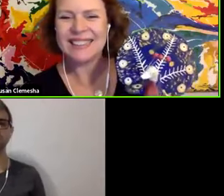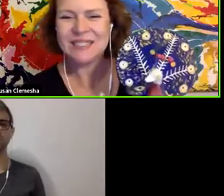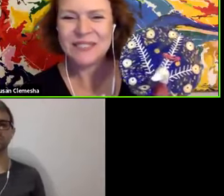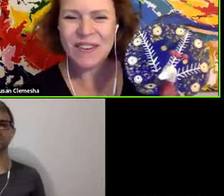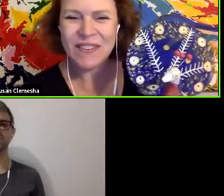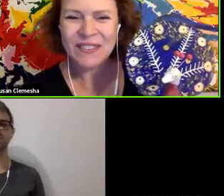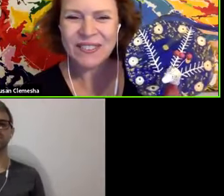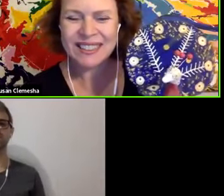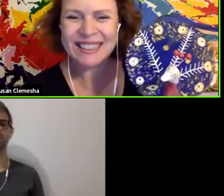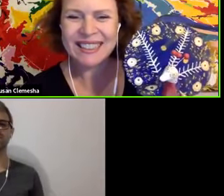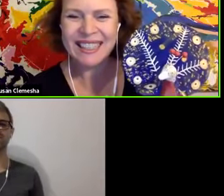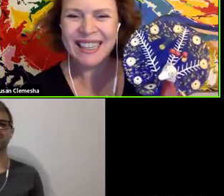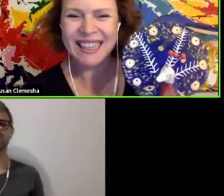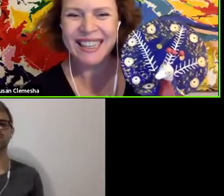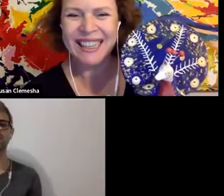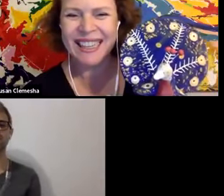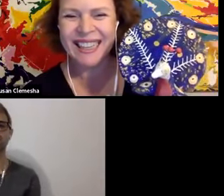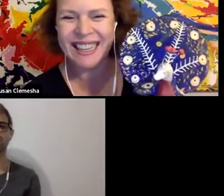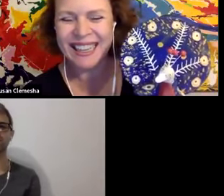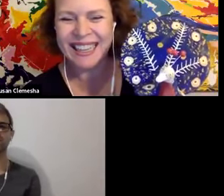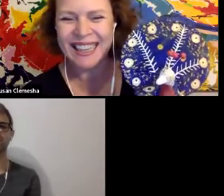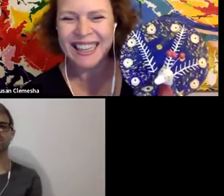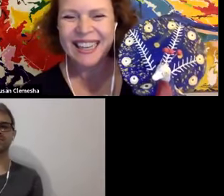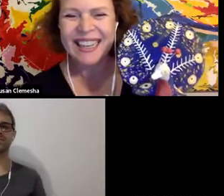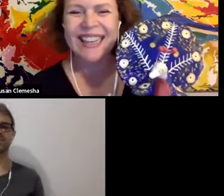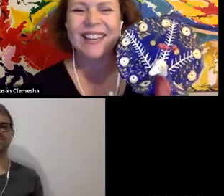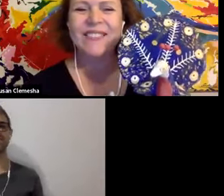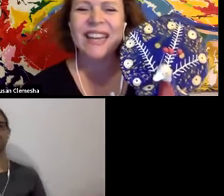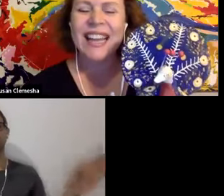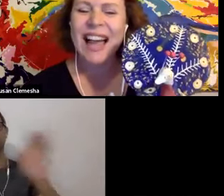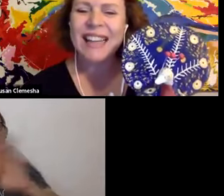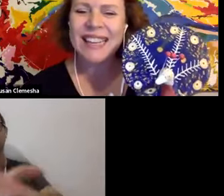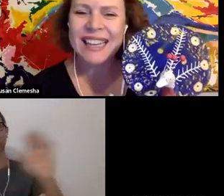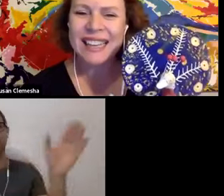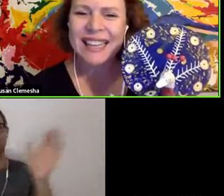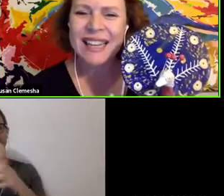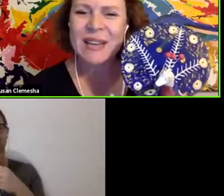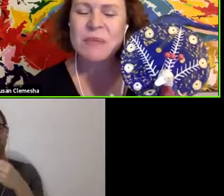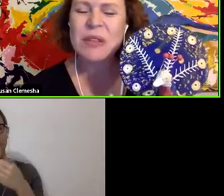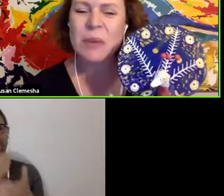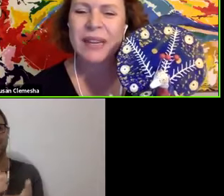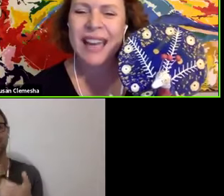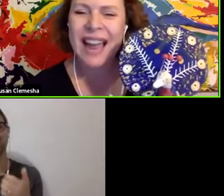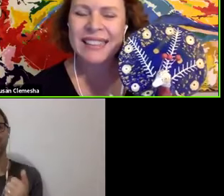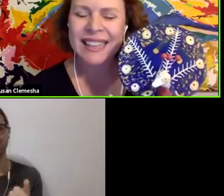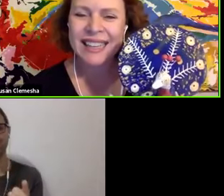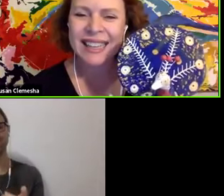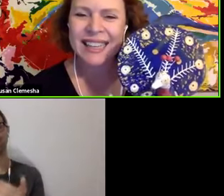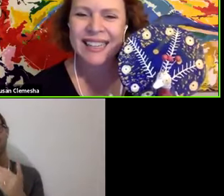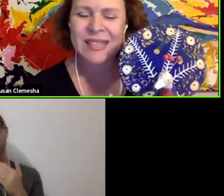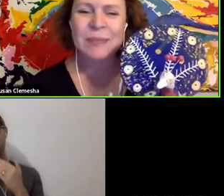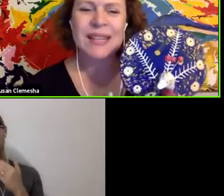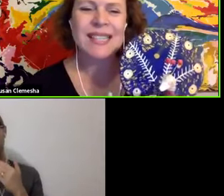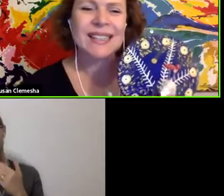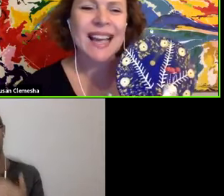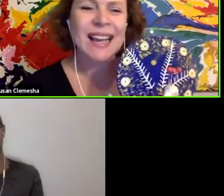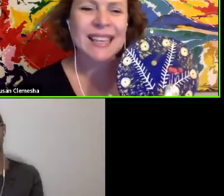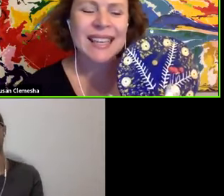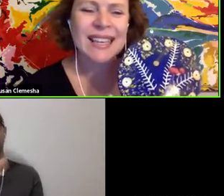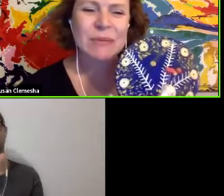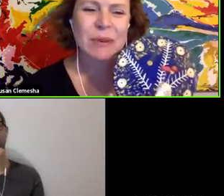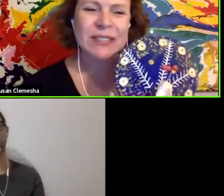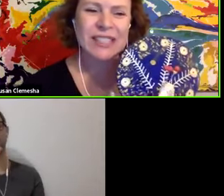Olá, Para tudo você, bom? Su. Tudo. Obrigada, Cris. Muito obrigada, Cris. Um prazer